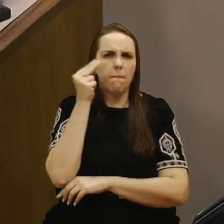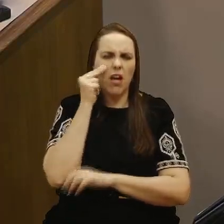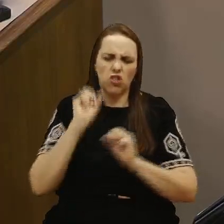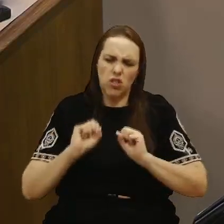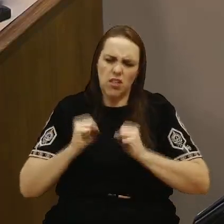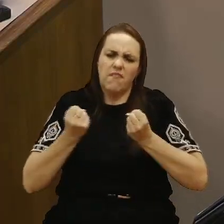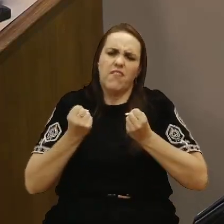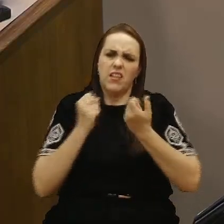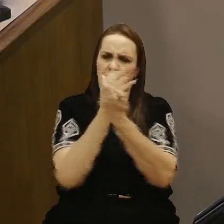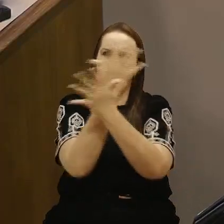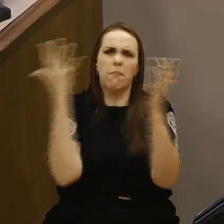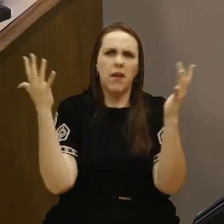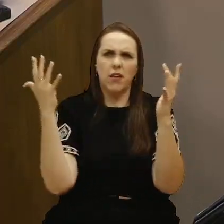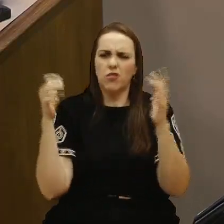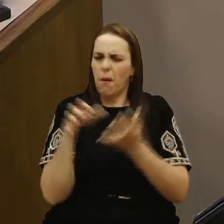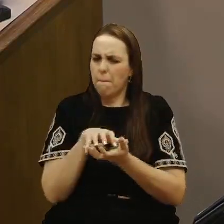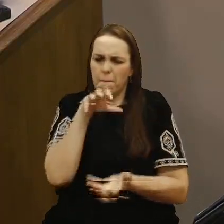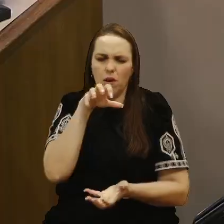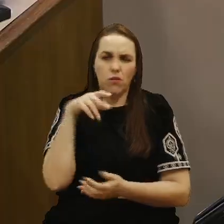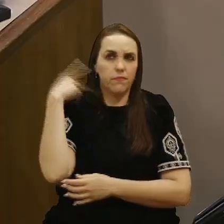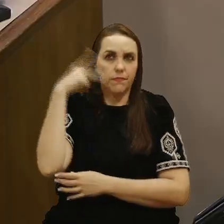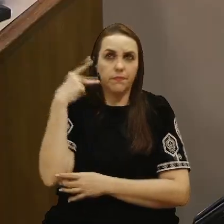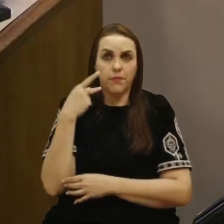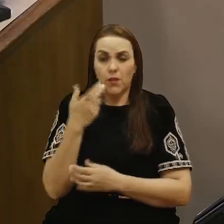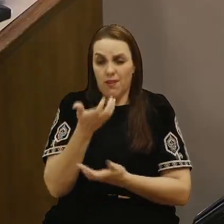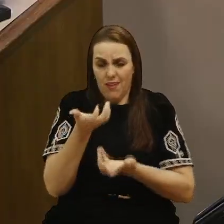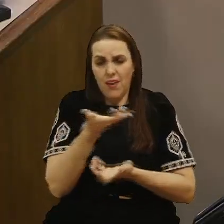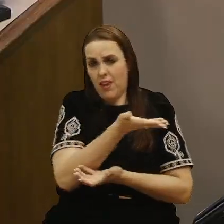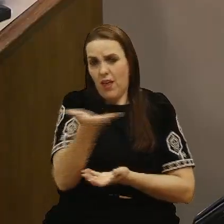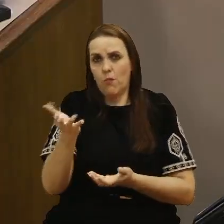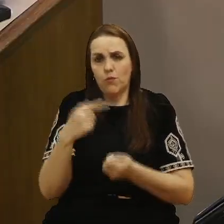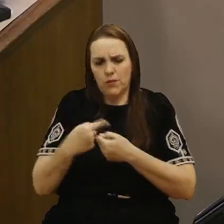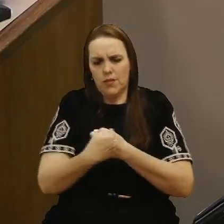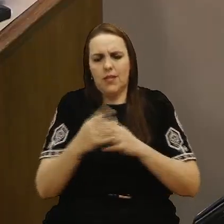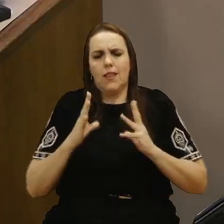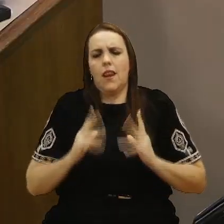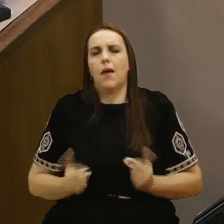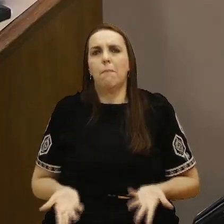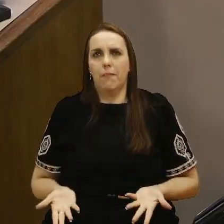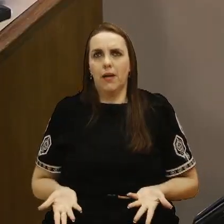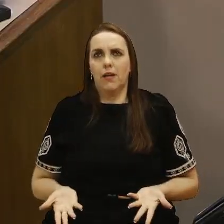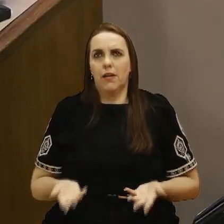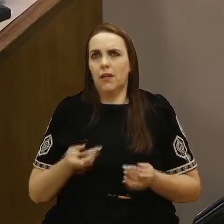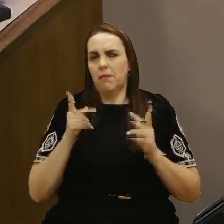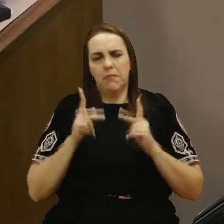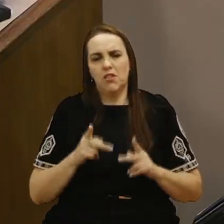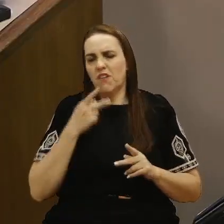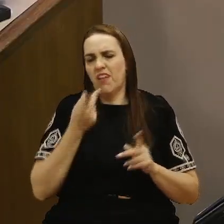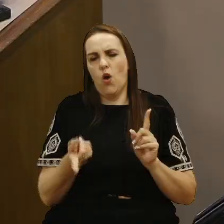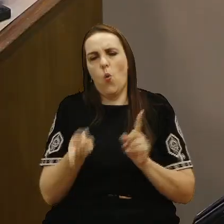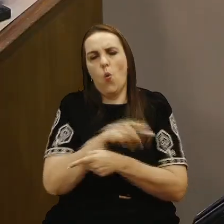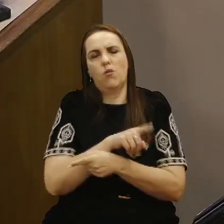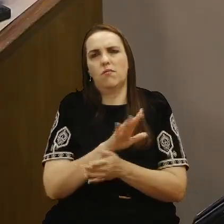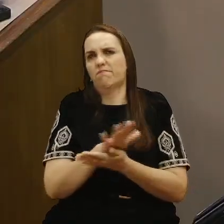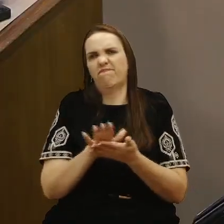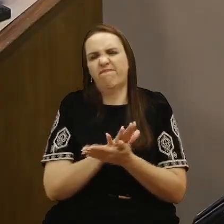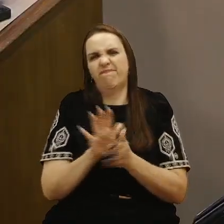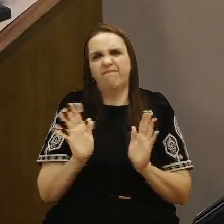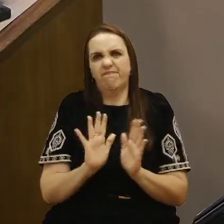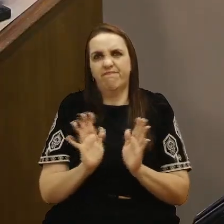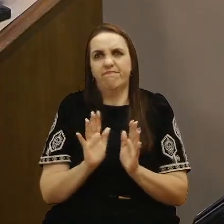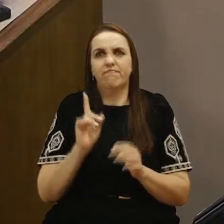parte todos os nossos vereadores aqui queremos uma cidade limpa. Não tem, eu duvido que tenha alguém que fale alguma coisa ao contrário. Então, é